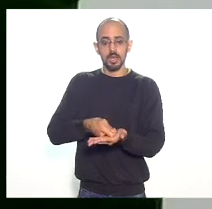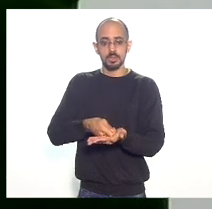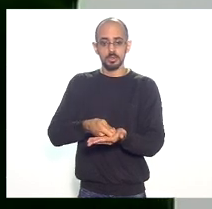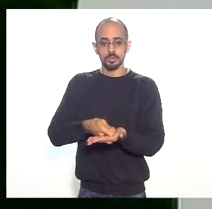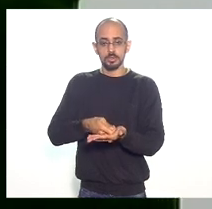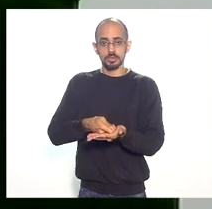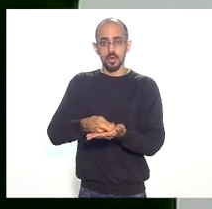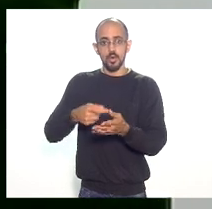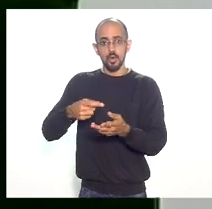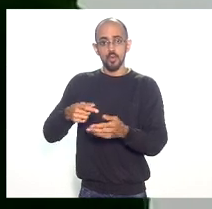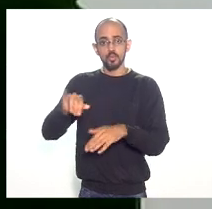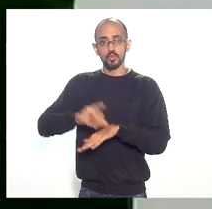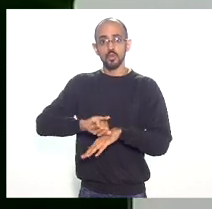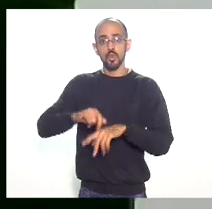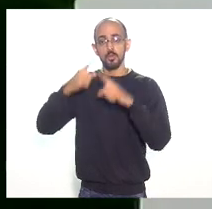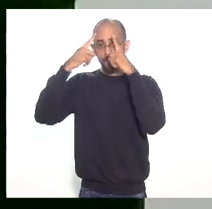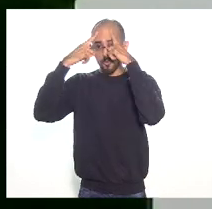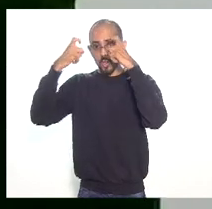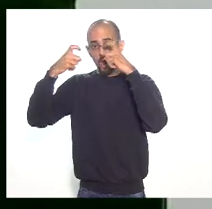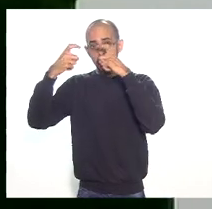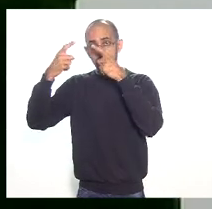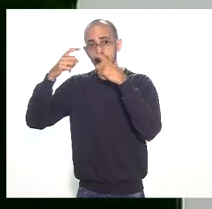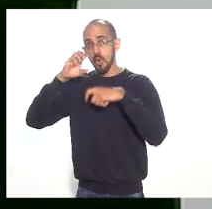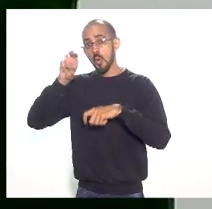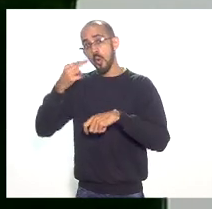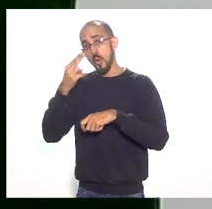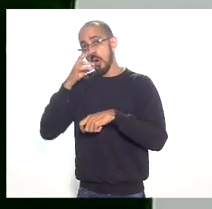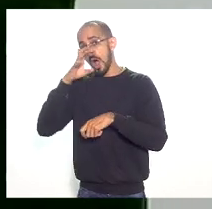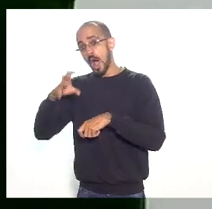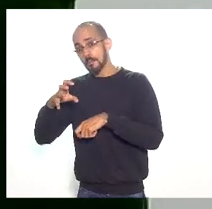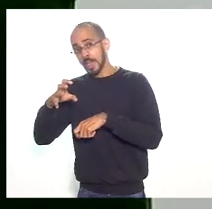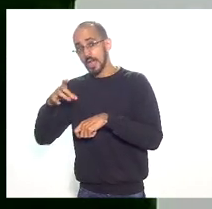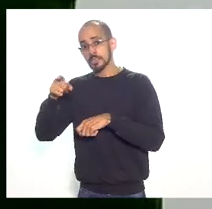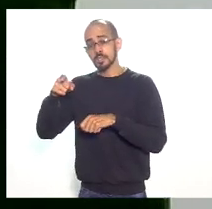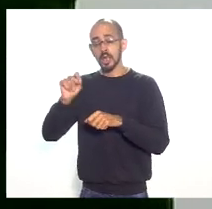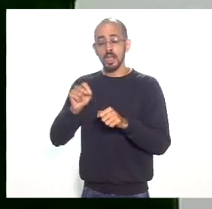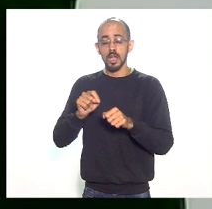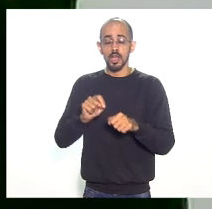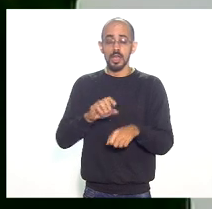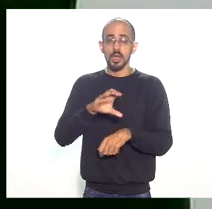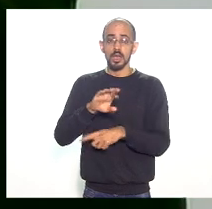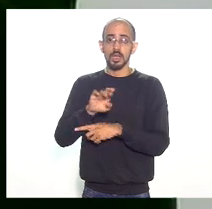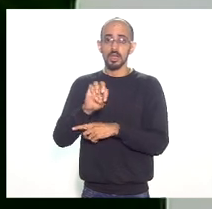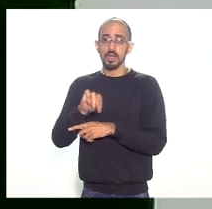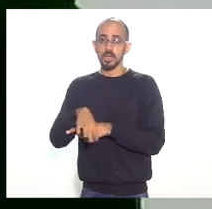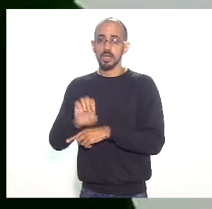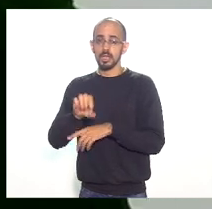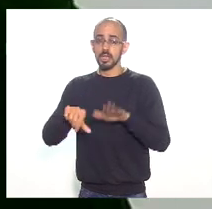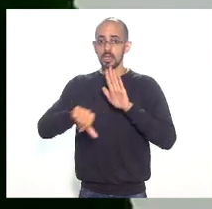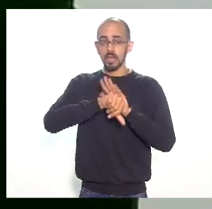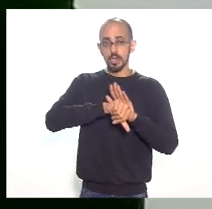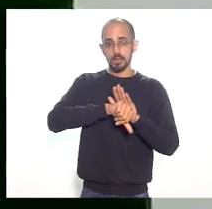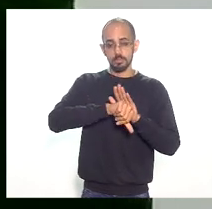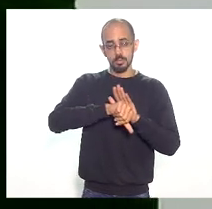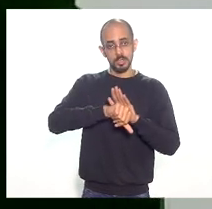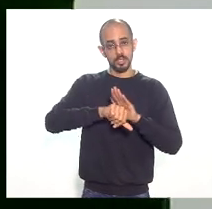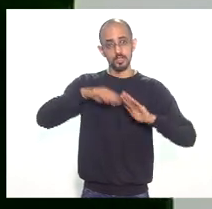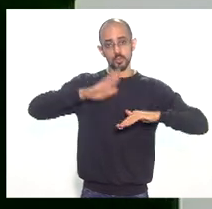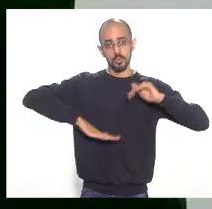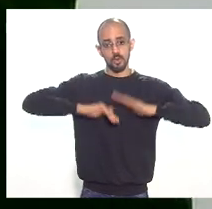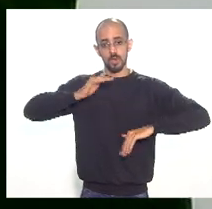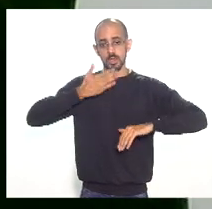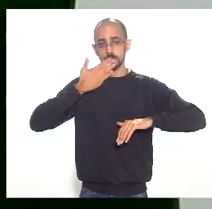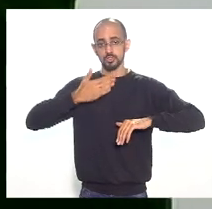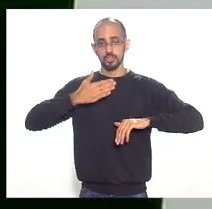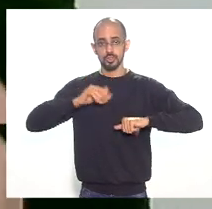ameaça. 2º ações ou manifestações que configurem prática de crime ou ato infracional. 3º qualquer